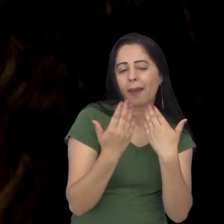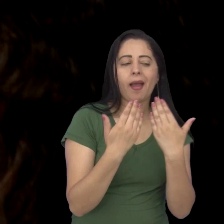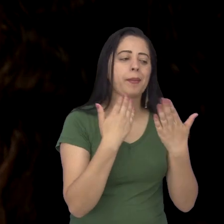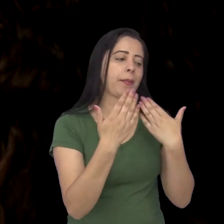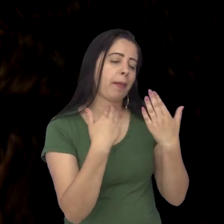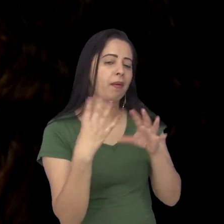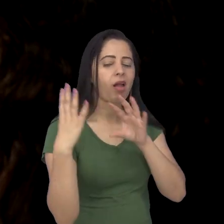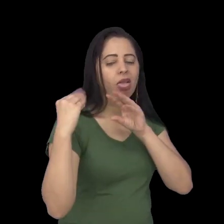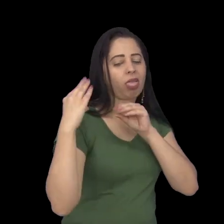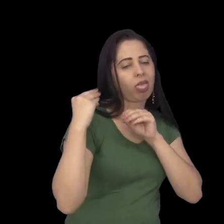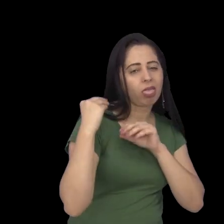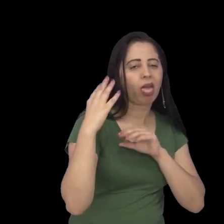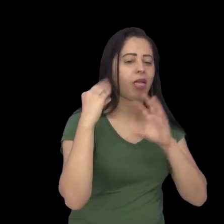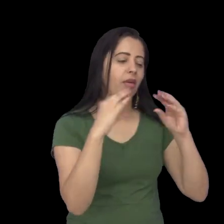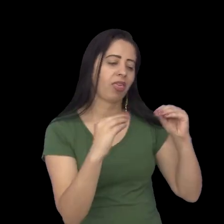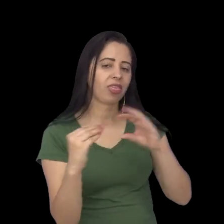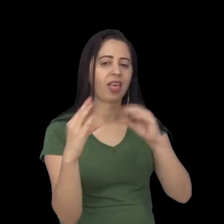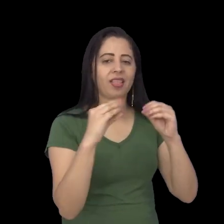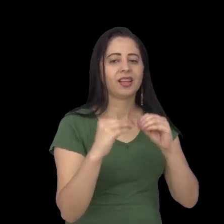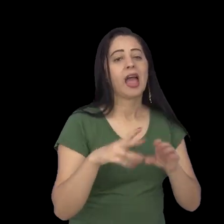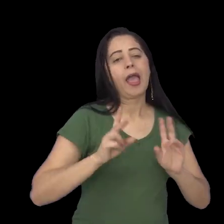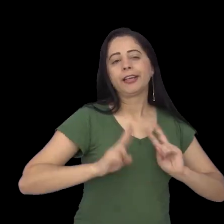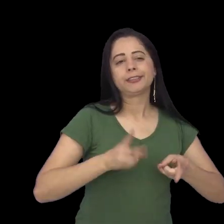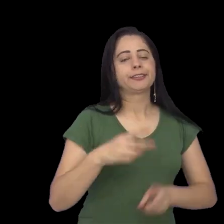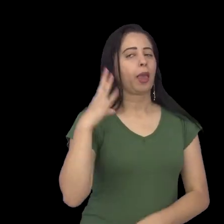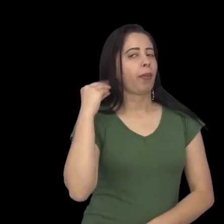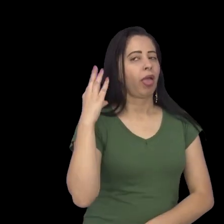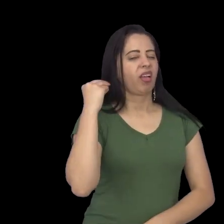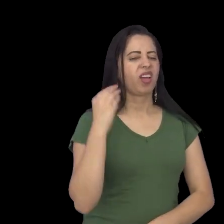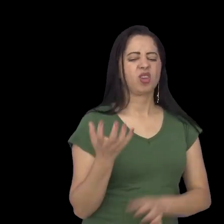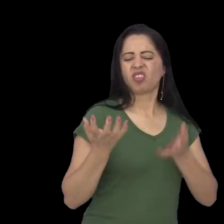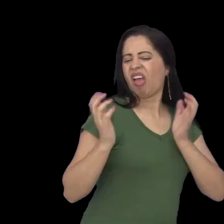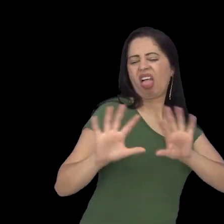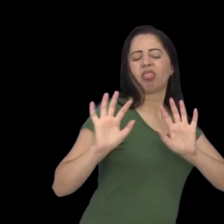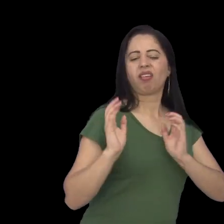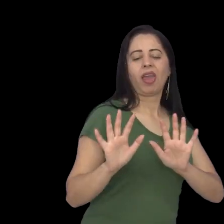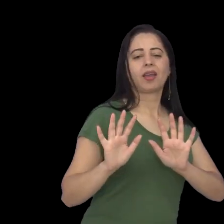conversar. E aí ele veio com conversa e eu não queria ouvir, mas